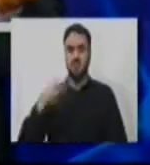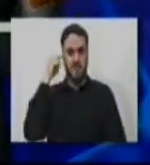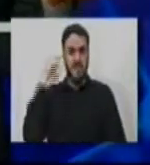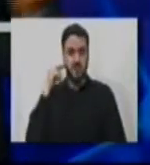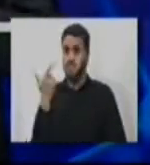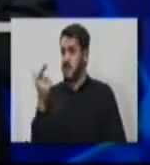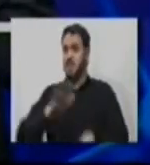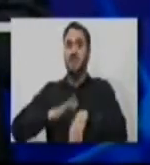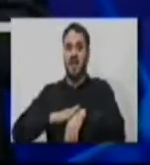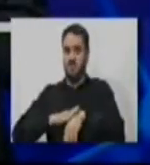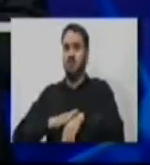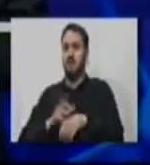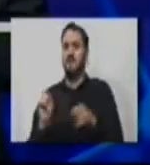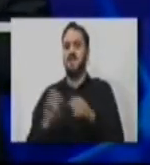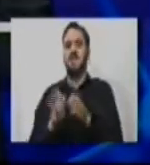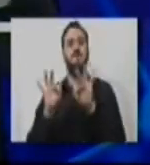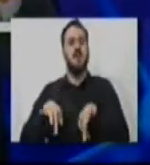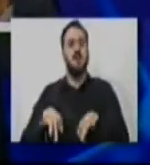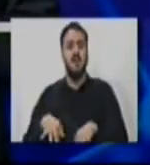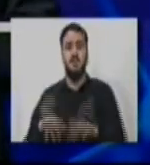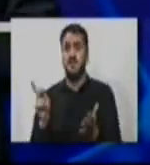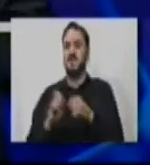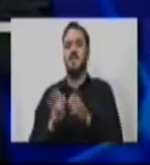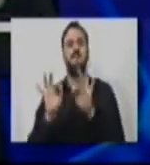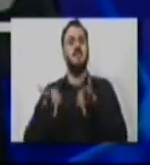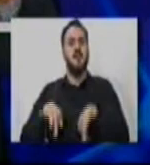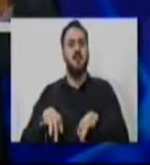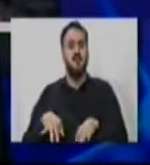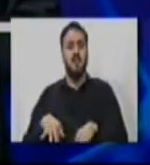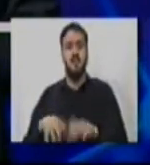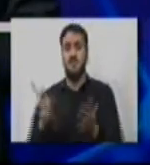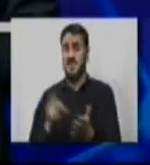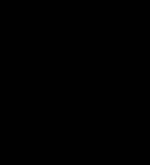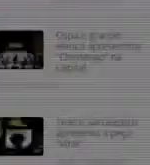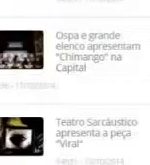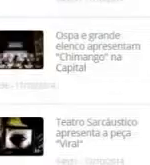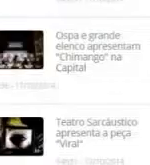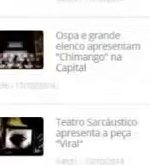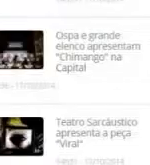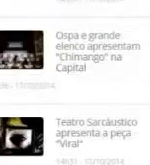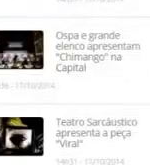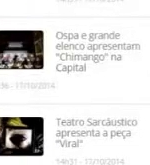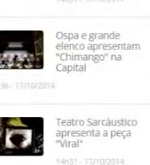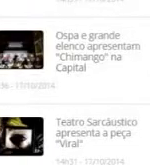Na verdade, não foram extintos pedágios nenhum, nem o de Farroupilha. Nem o de Farroupilha.